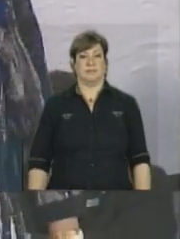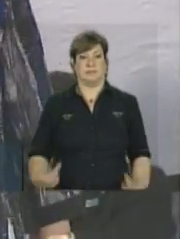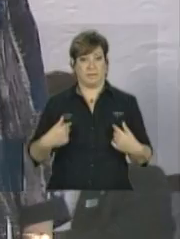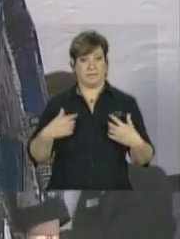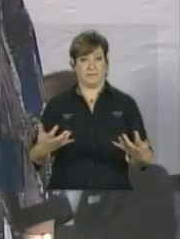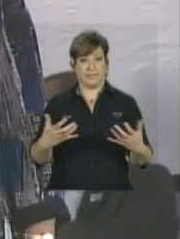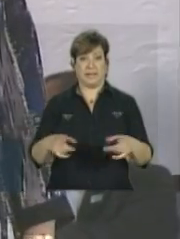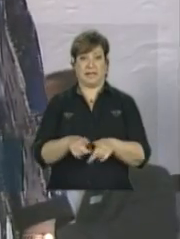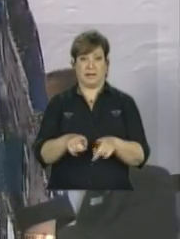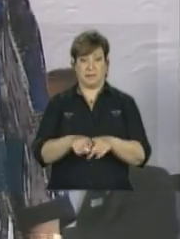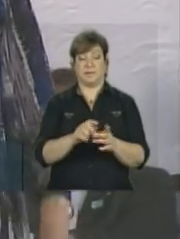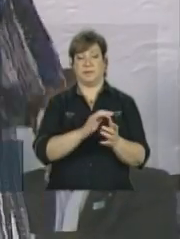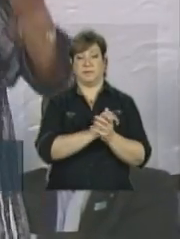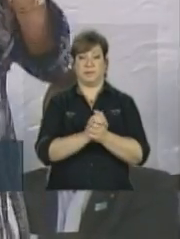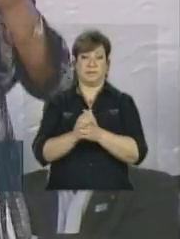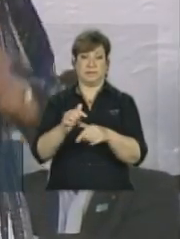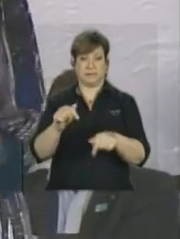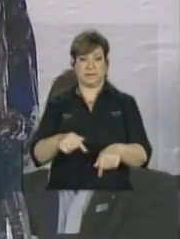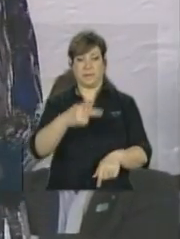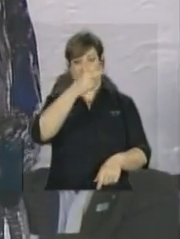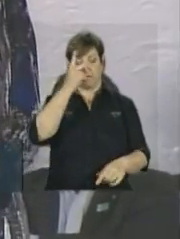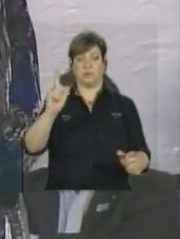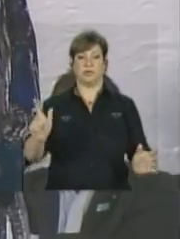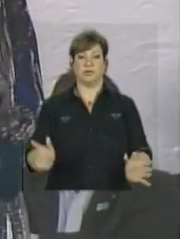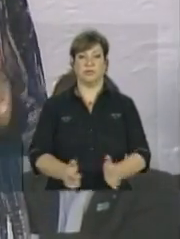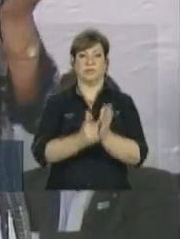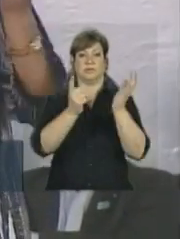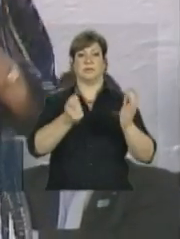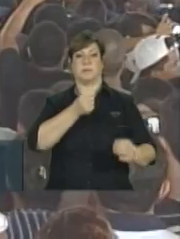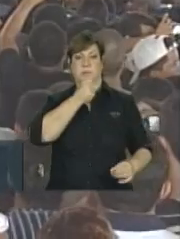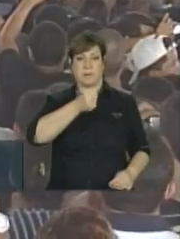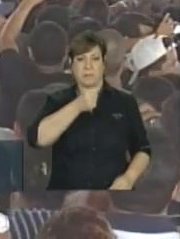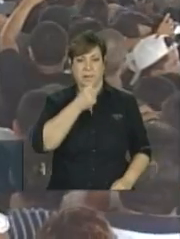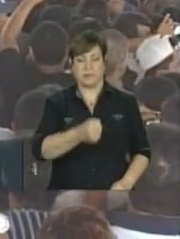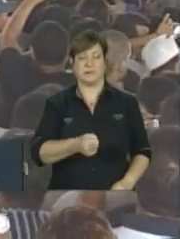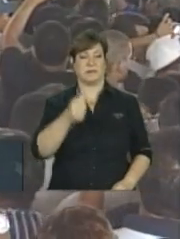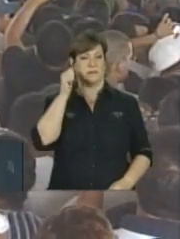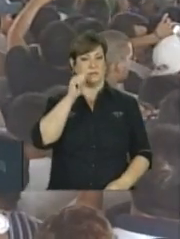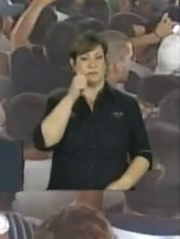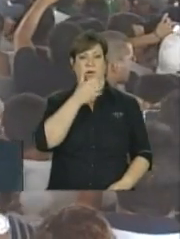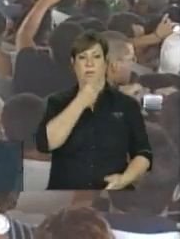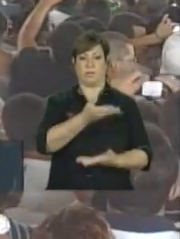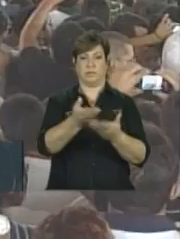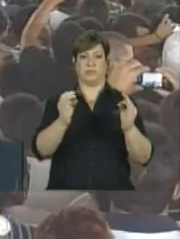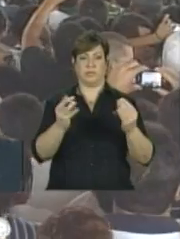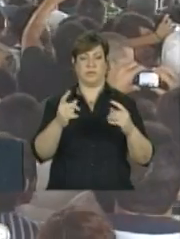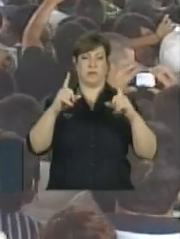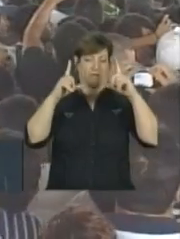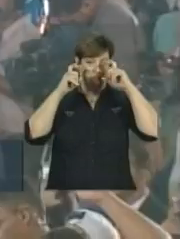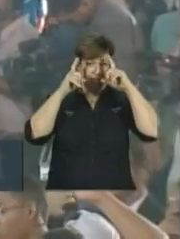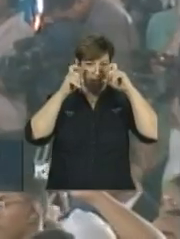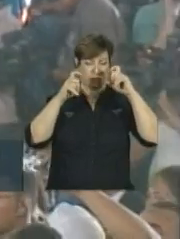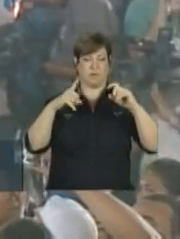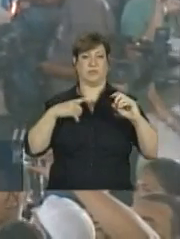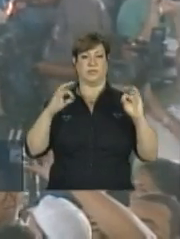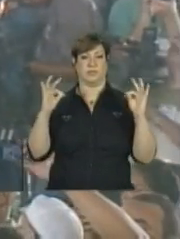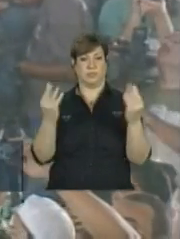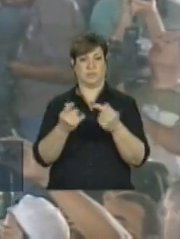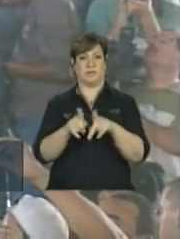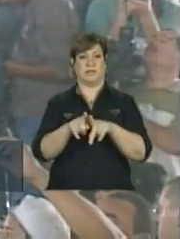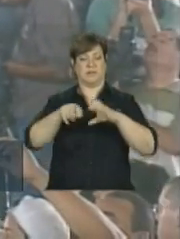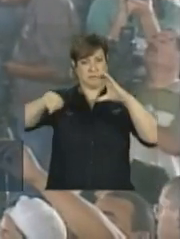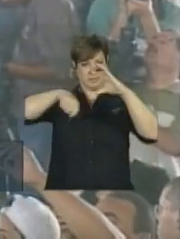Queria também cumprimentar aqui os jornalistas, as jornalistas, os fotógrafos e